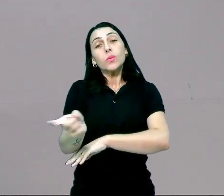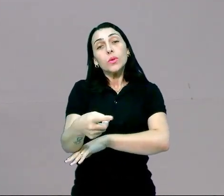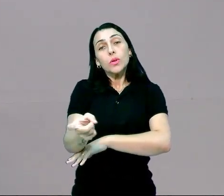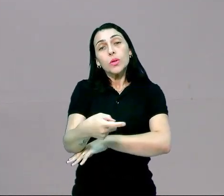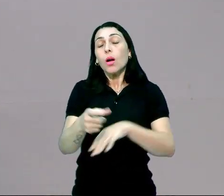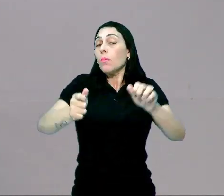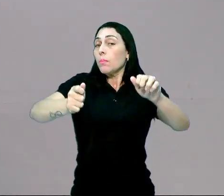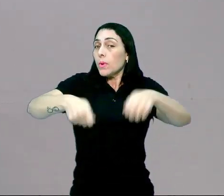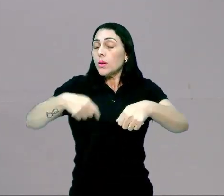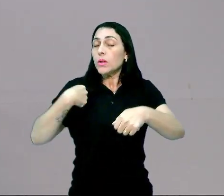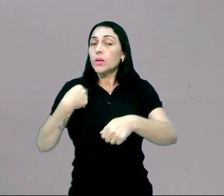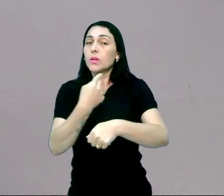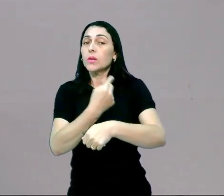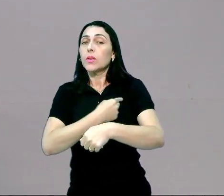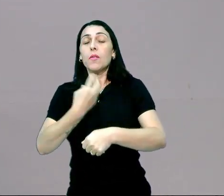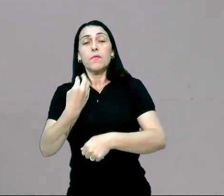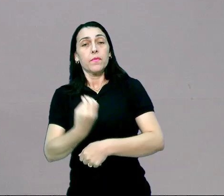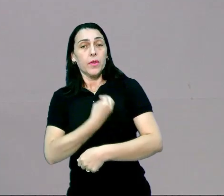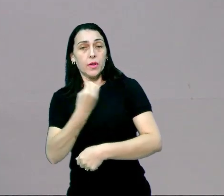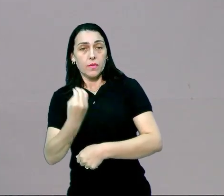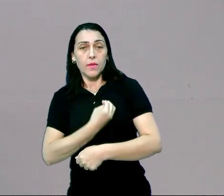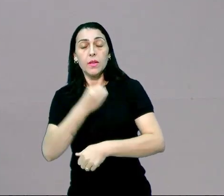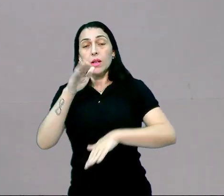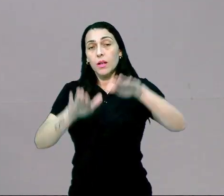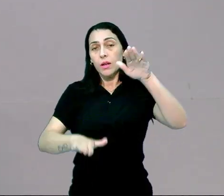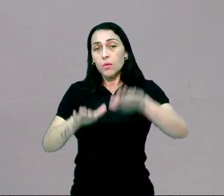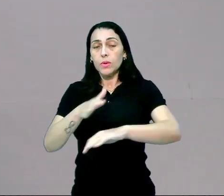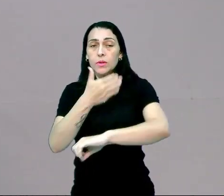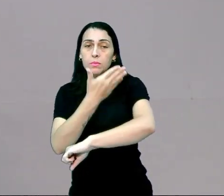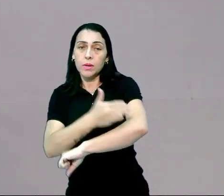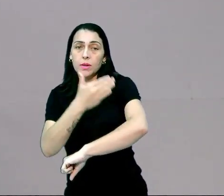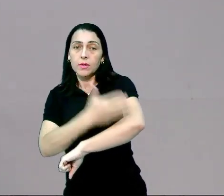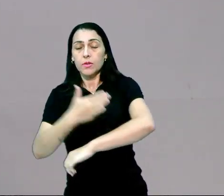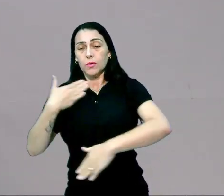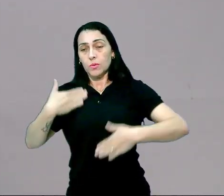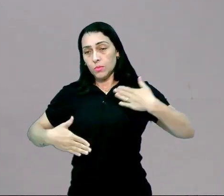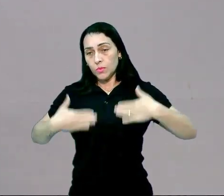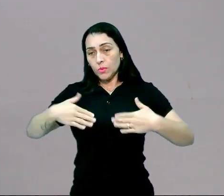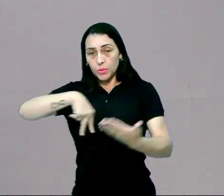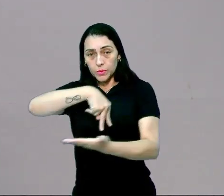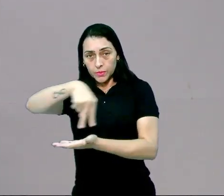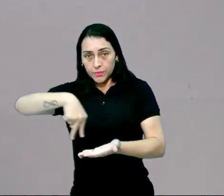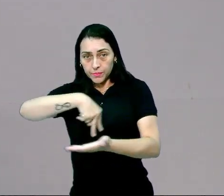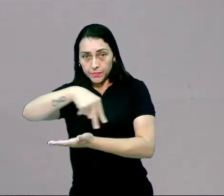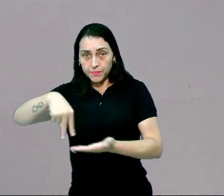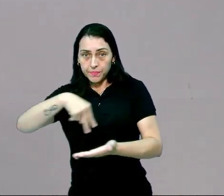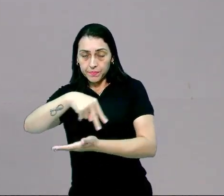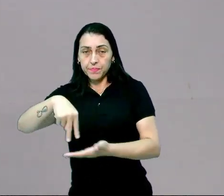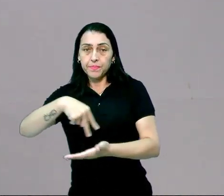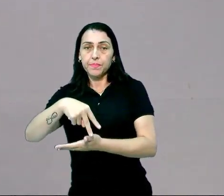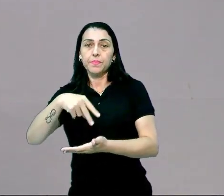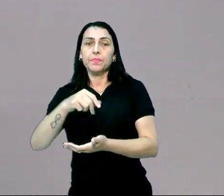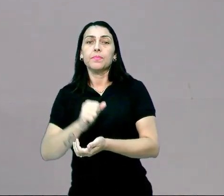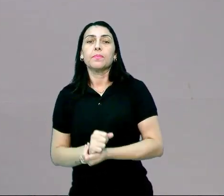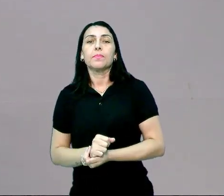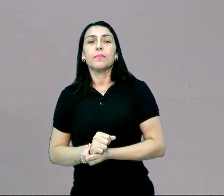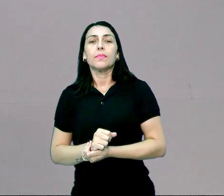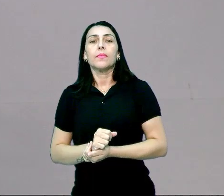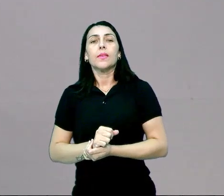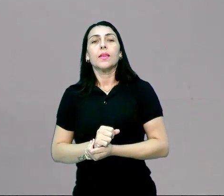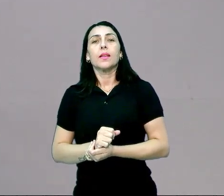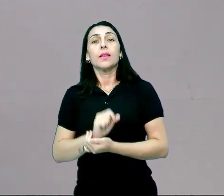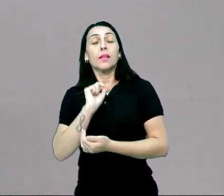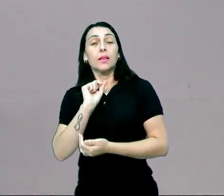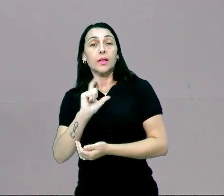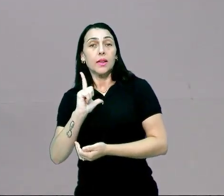TikTok permite que a gente vivencie determinadas práticas corporais, como são danças. Só que essas são danças sistematizadas,